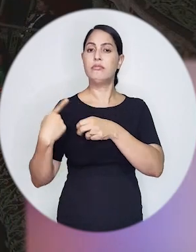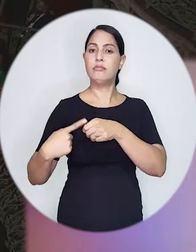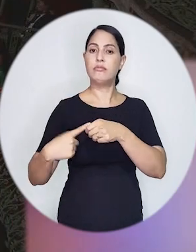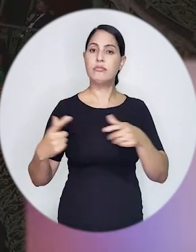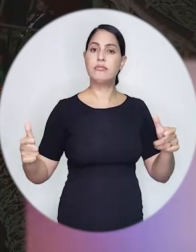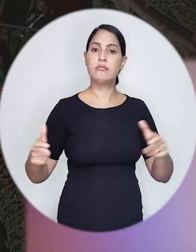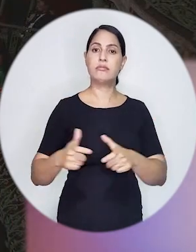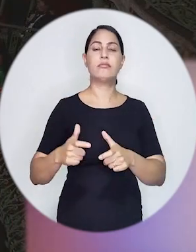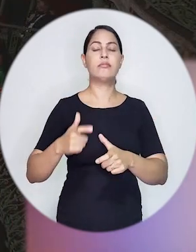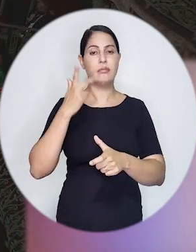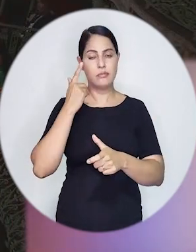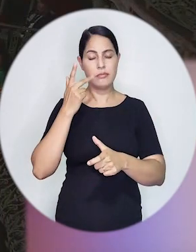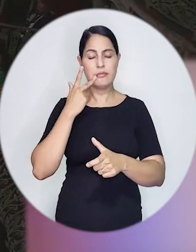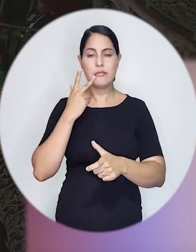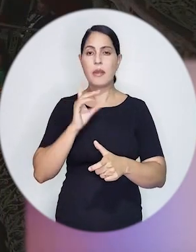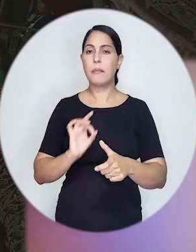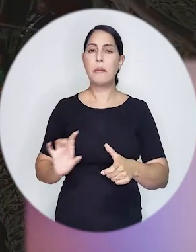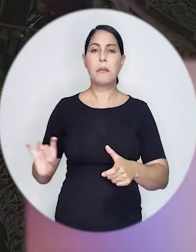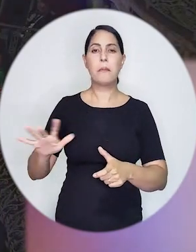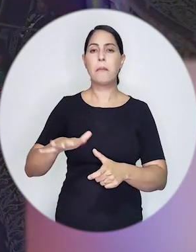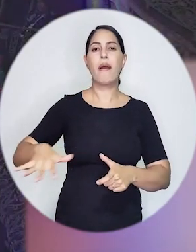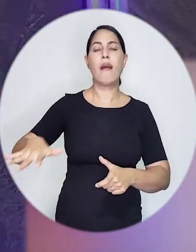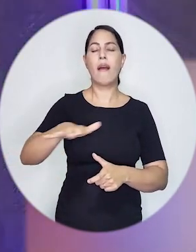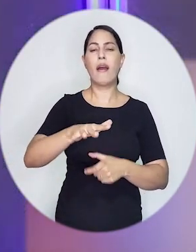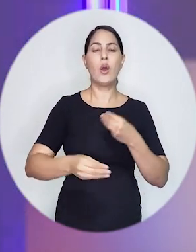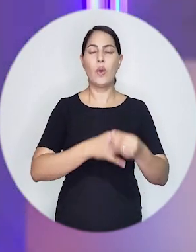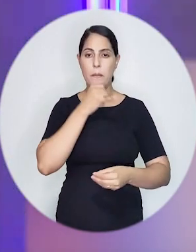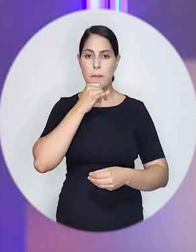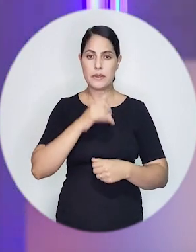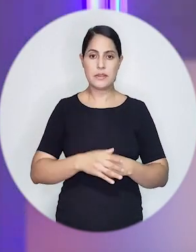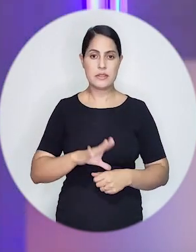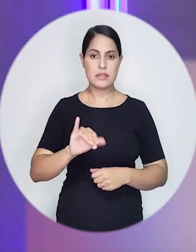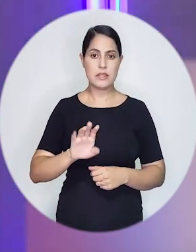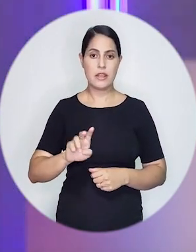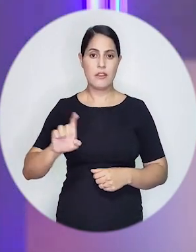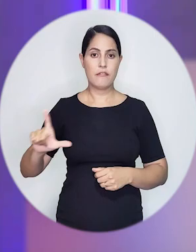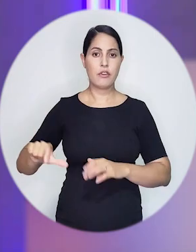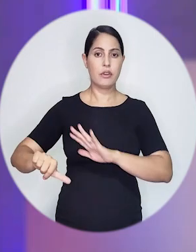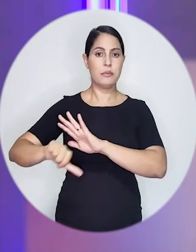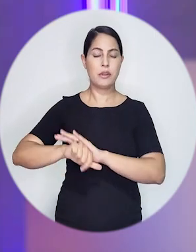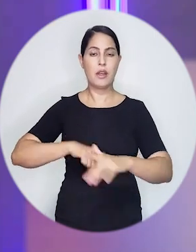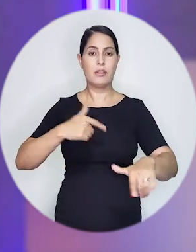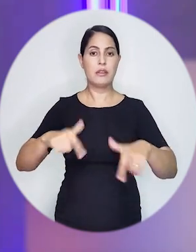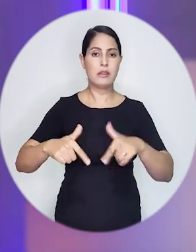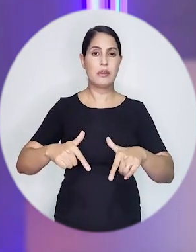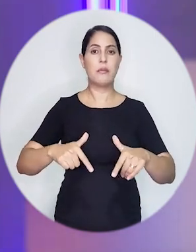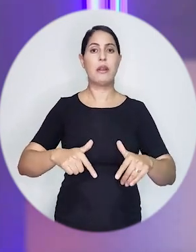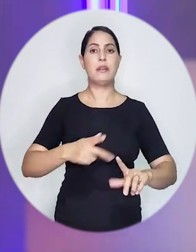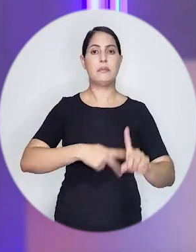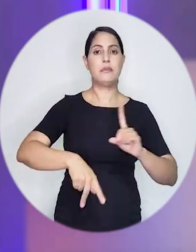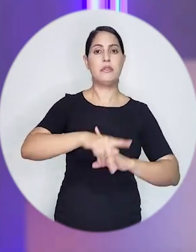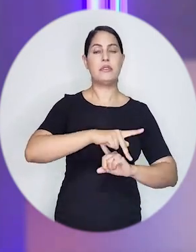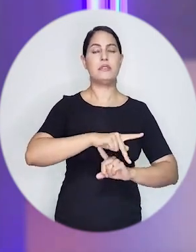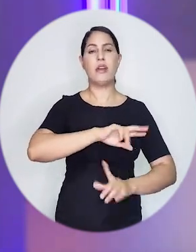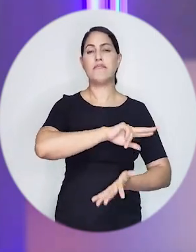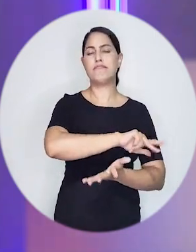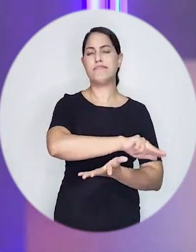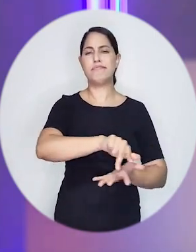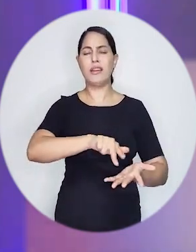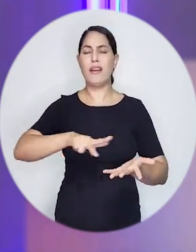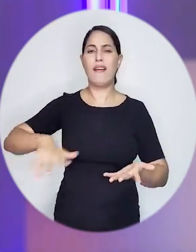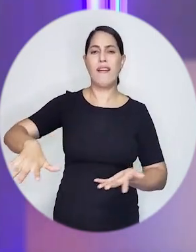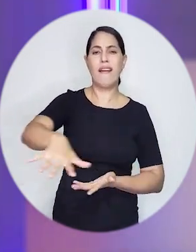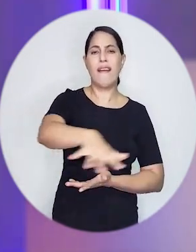de representatividade de todo o interior do Estado e de cada área de atuação, civil, criminal, trabalhista,